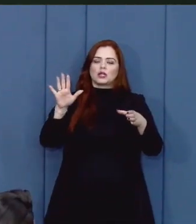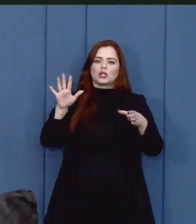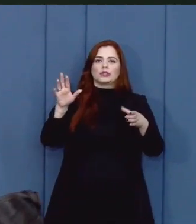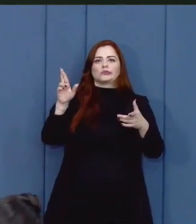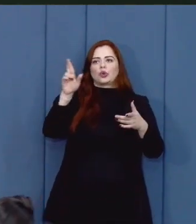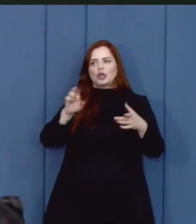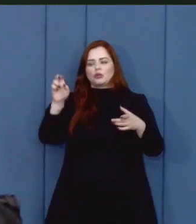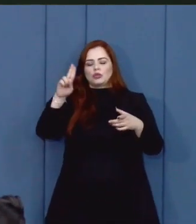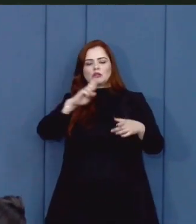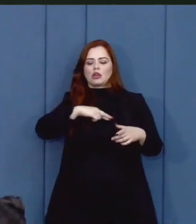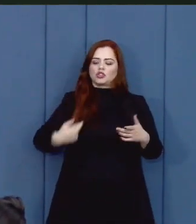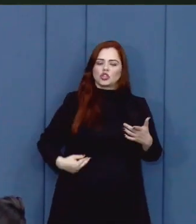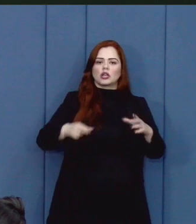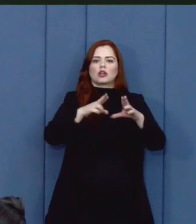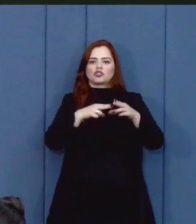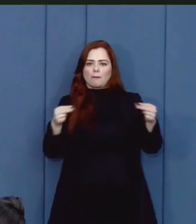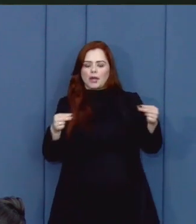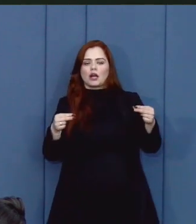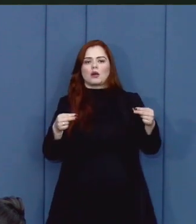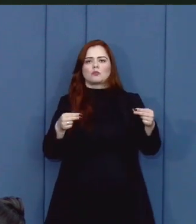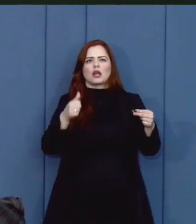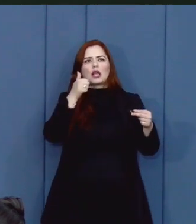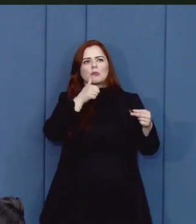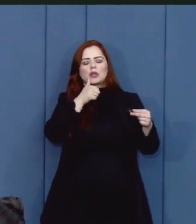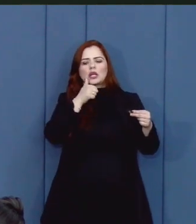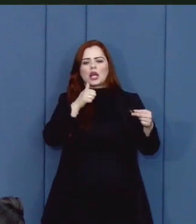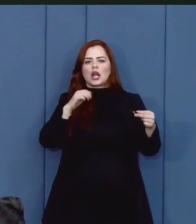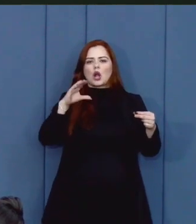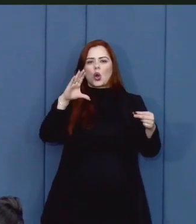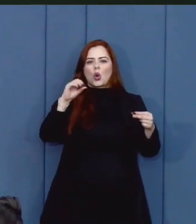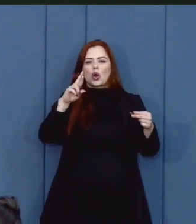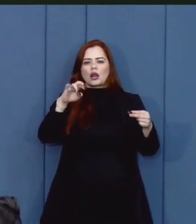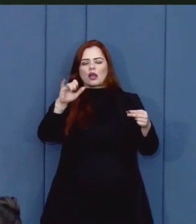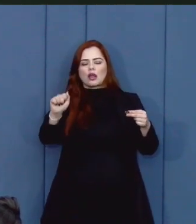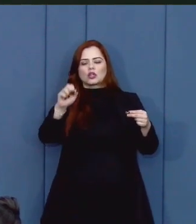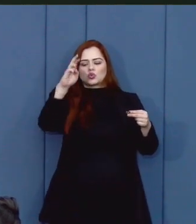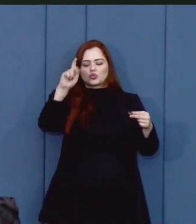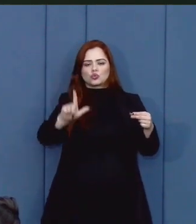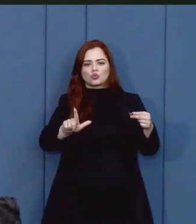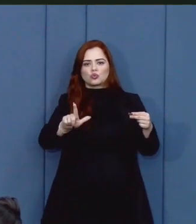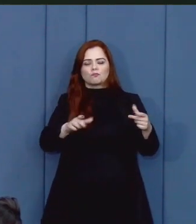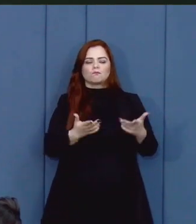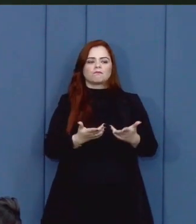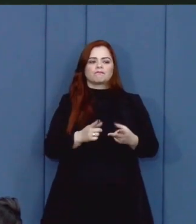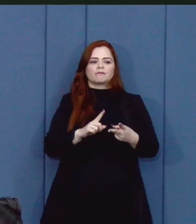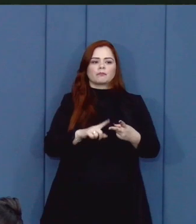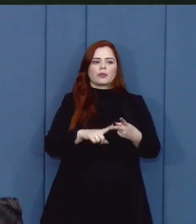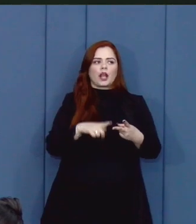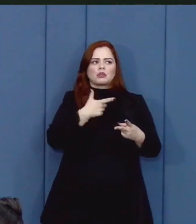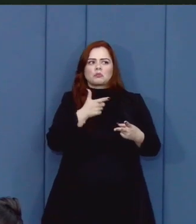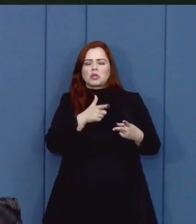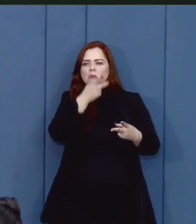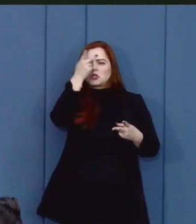Reino Unido, da China, do Japão, uma menina da Coreia, que é da universidade lá, Coreia do Sul. Não